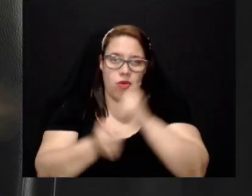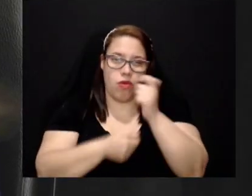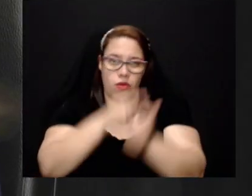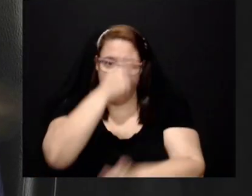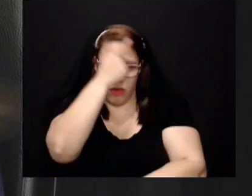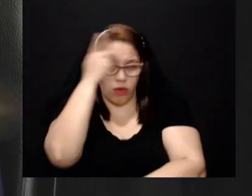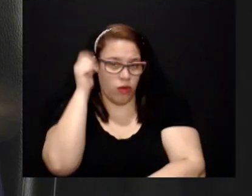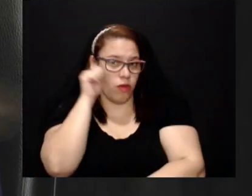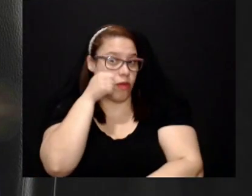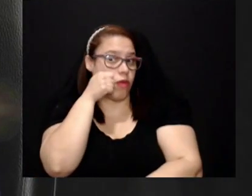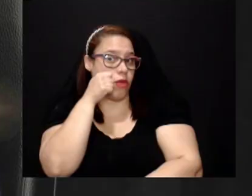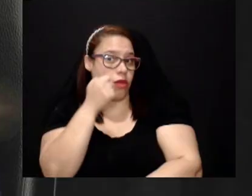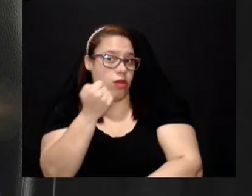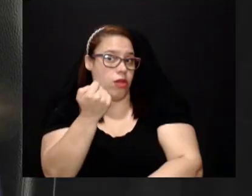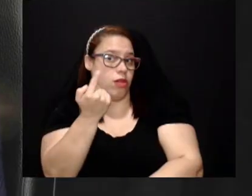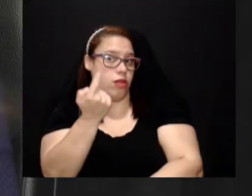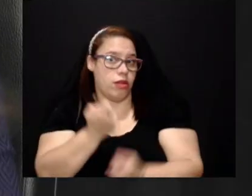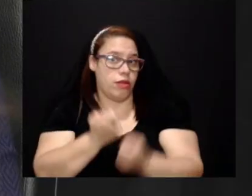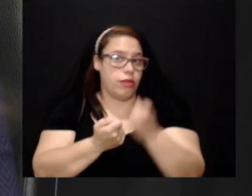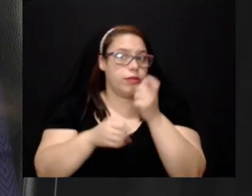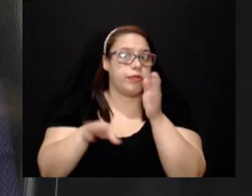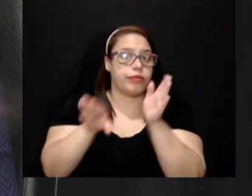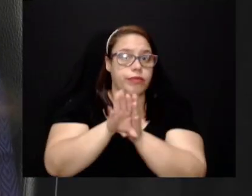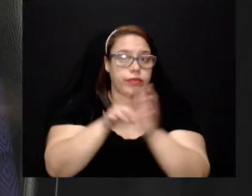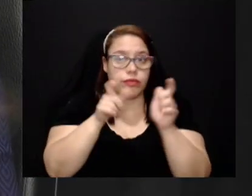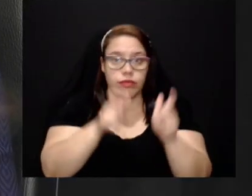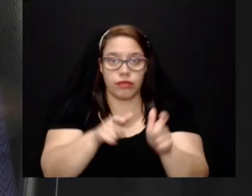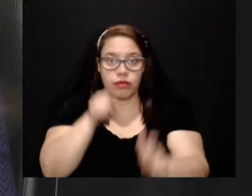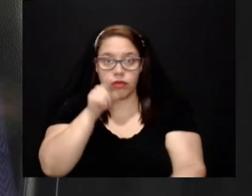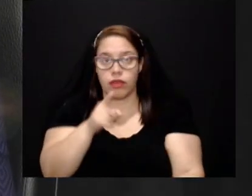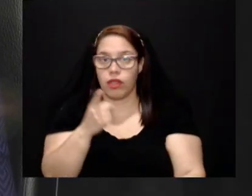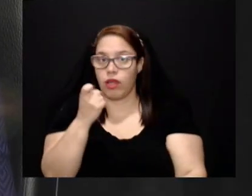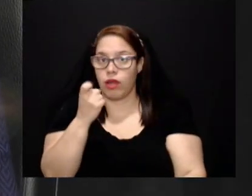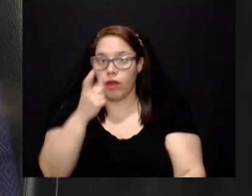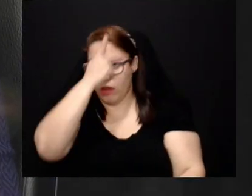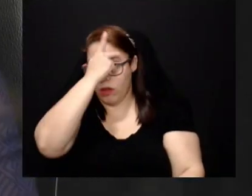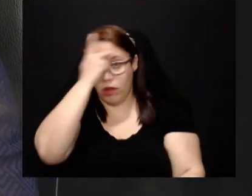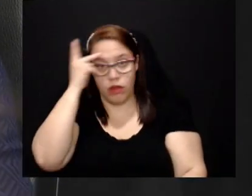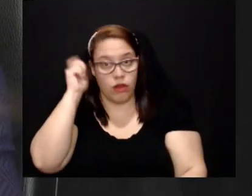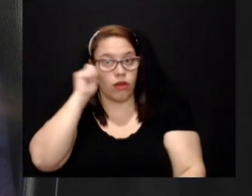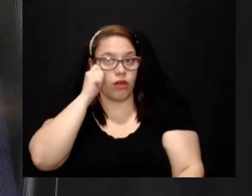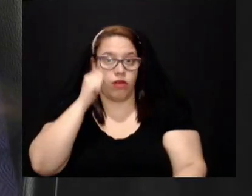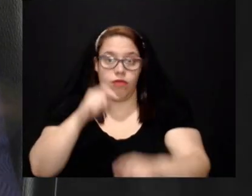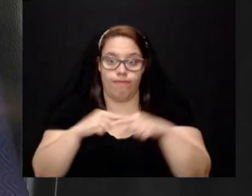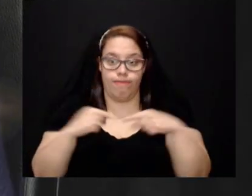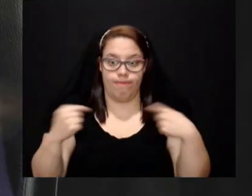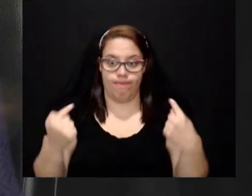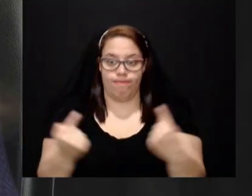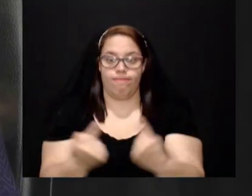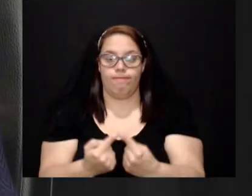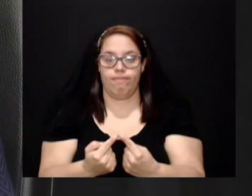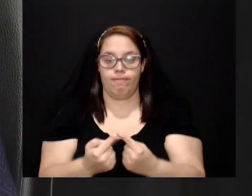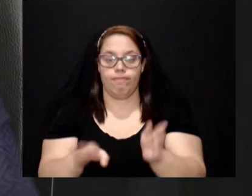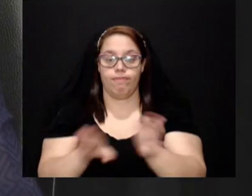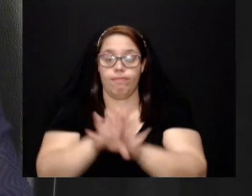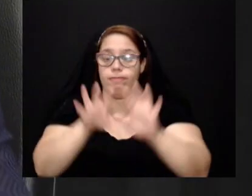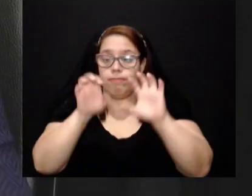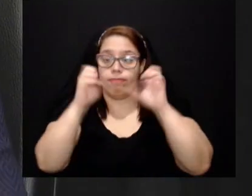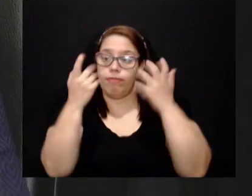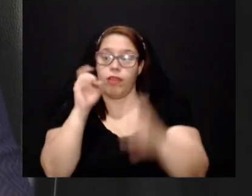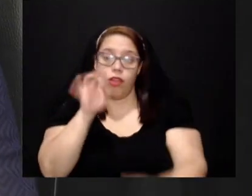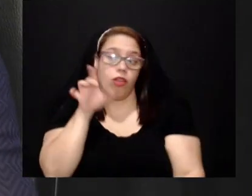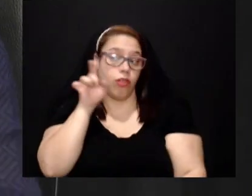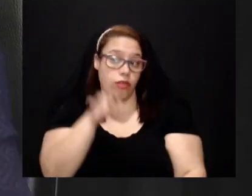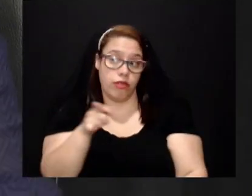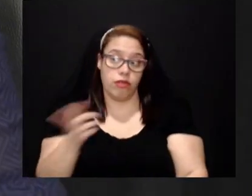exceção. Então, você chega no lugar e você é a única pessoa negra da sala. Assim, você chega num evento e é só você. Às